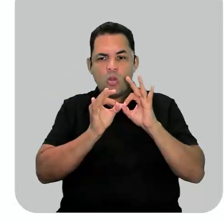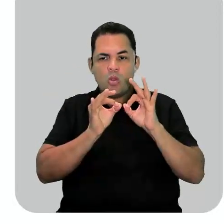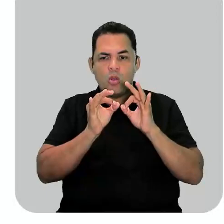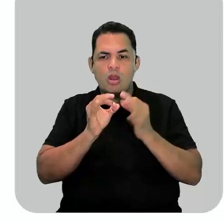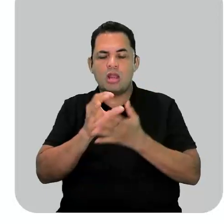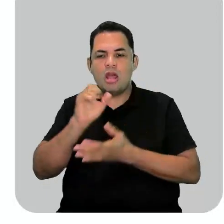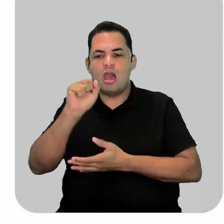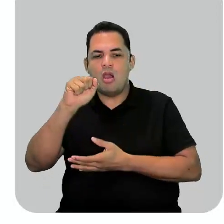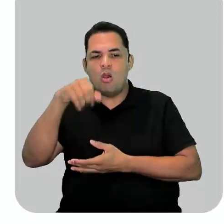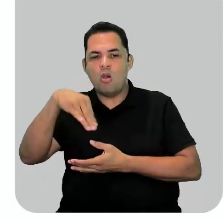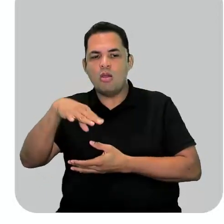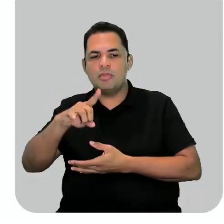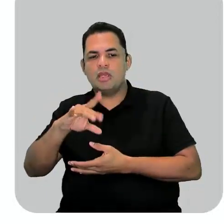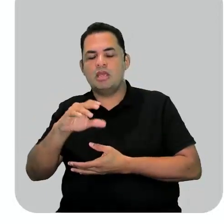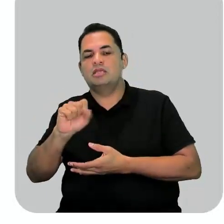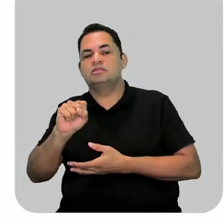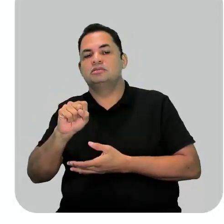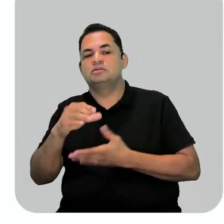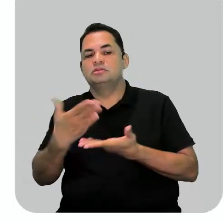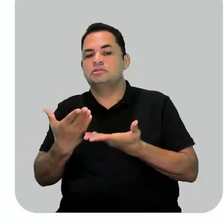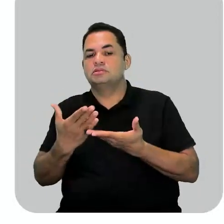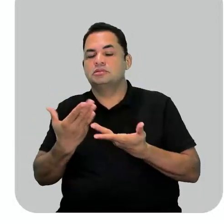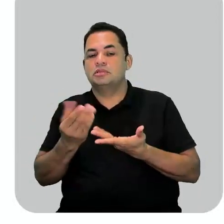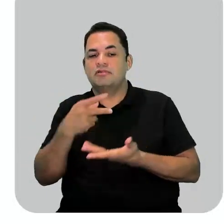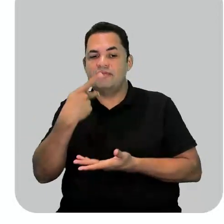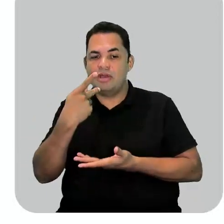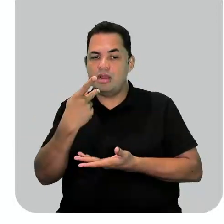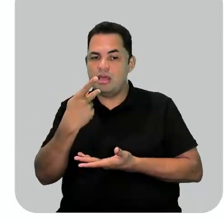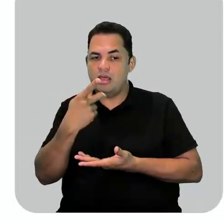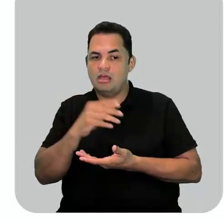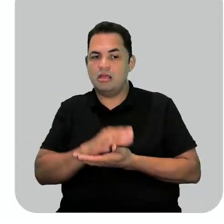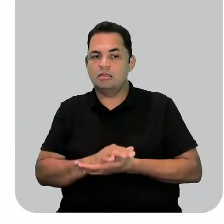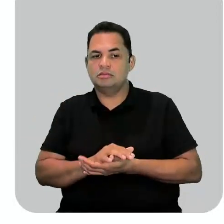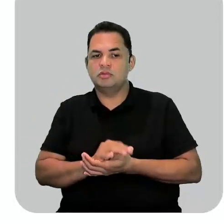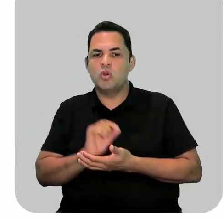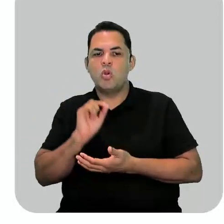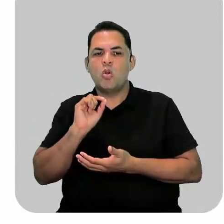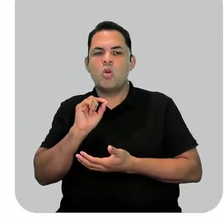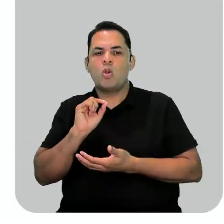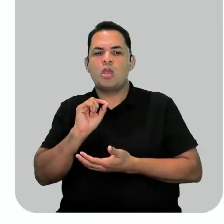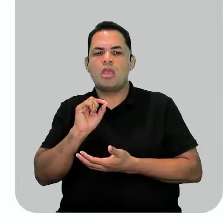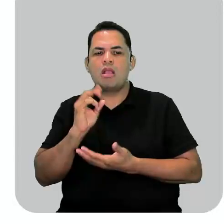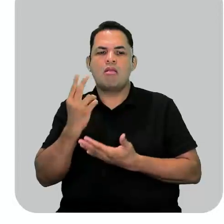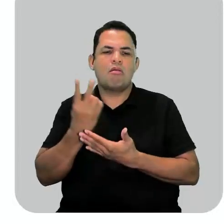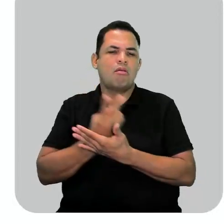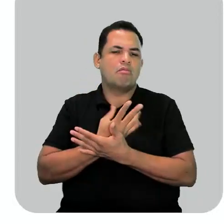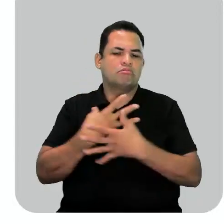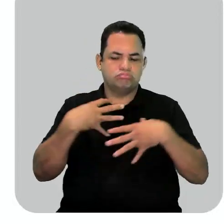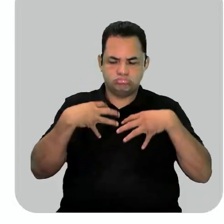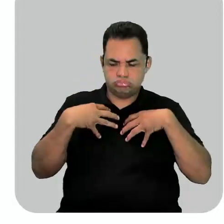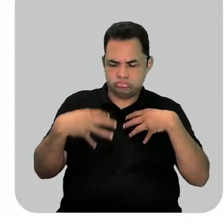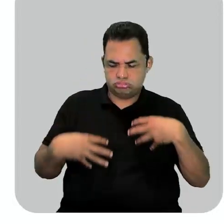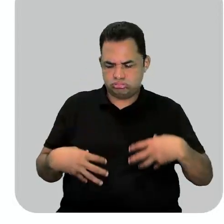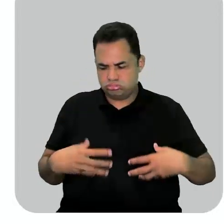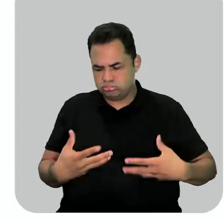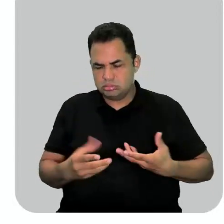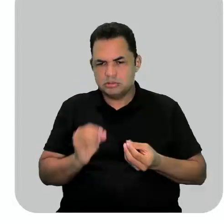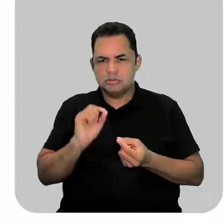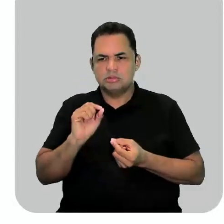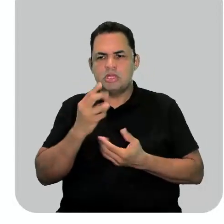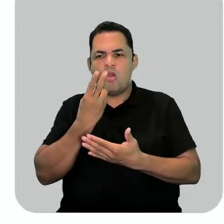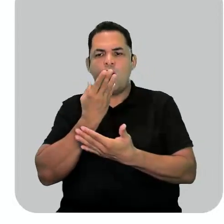da Saúde em relação às drogas, tá? Os efeitos benéficos causados pelas drogas